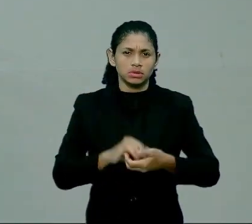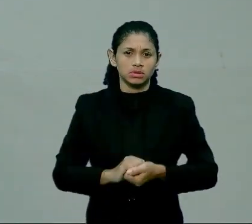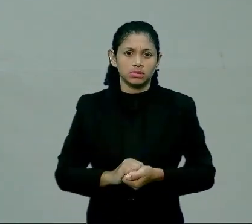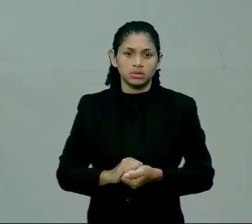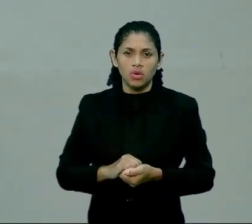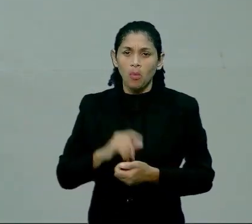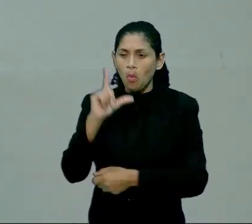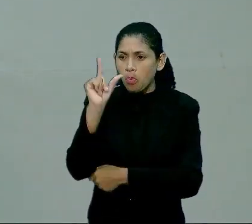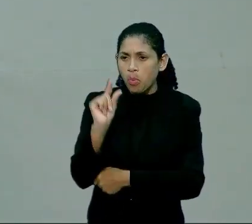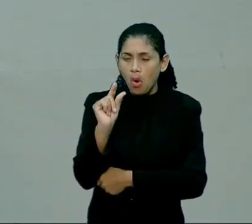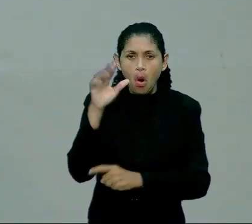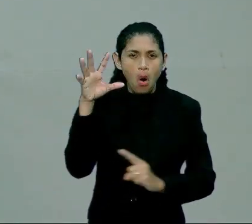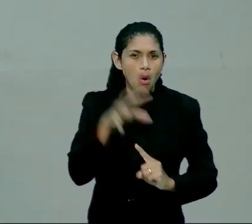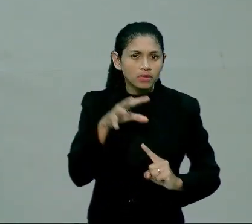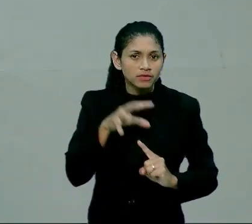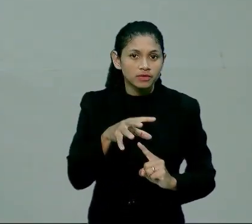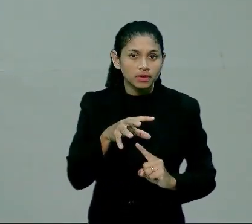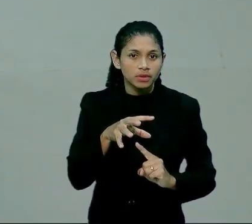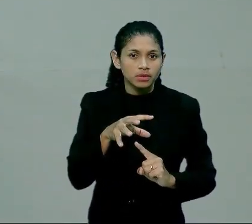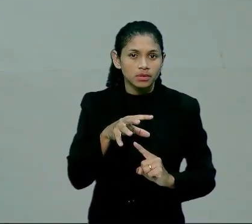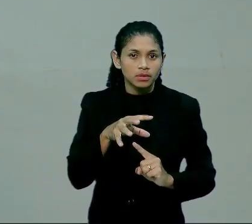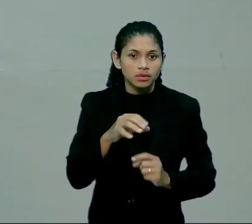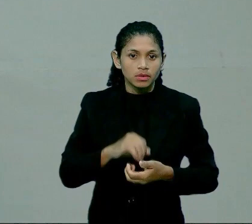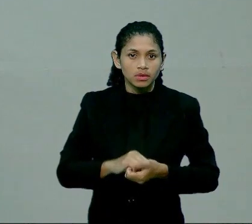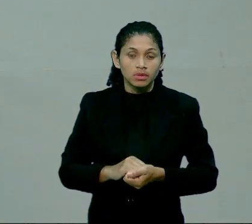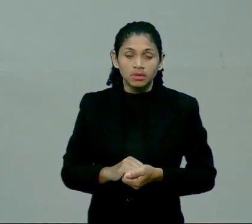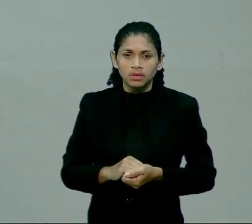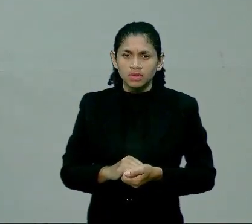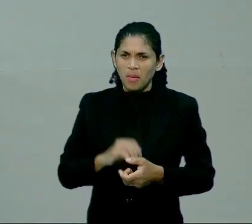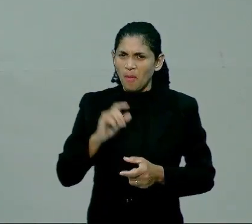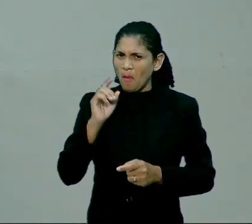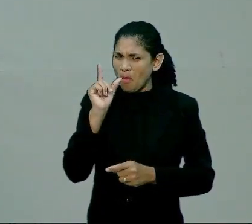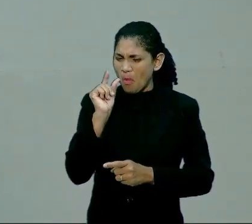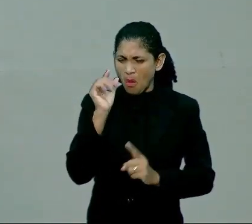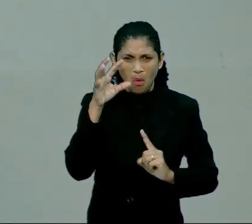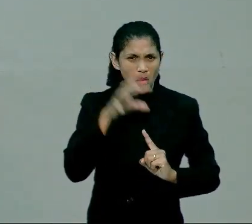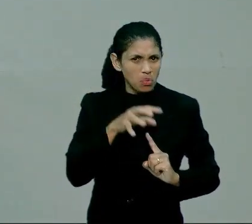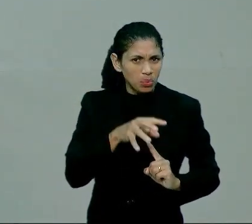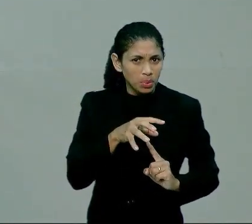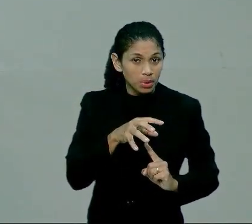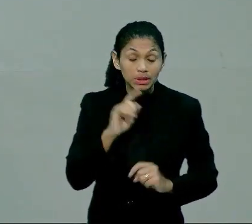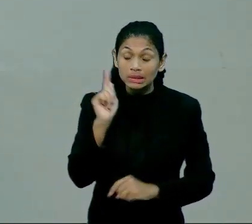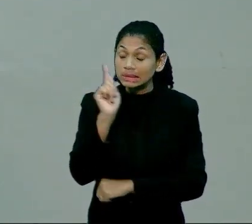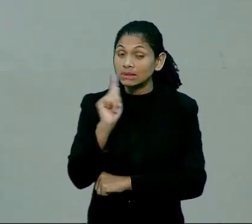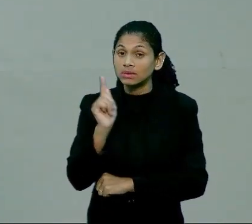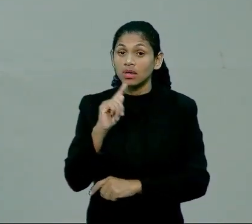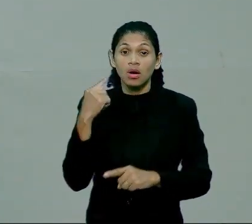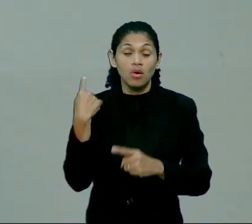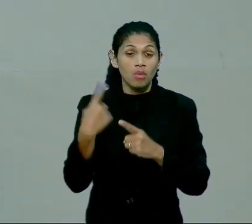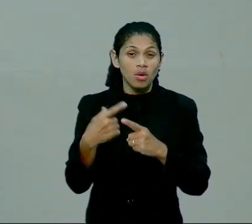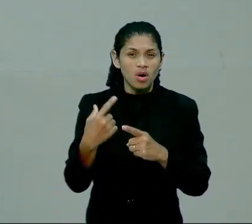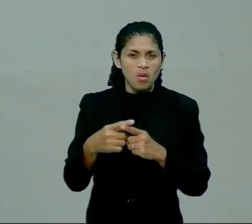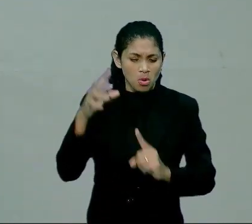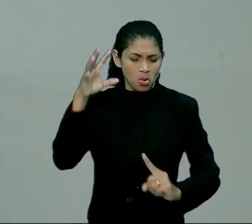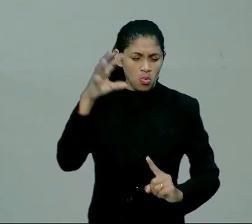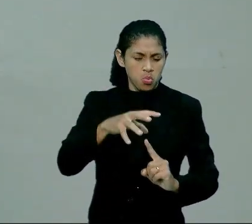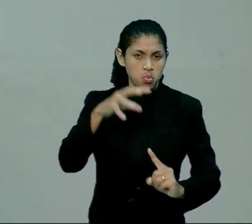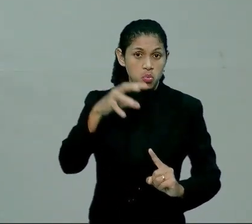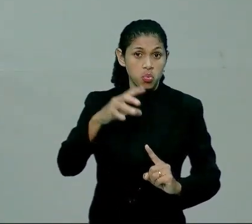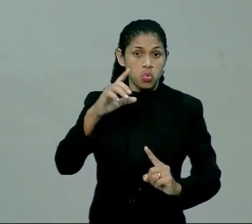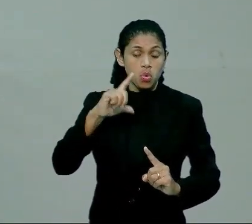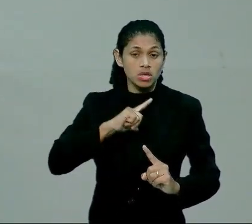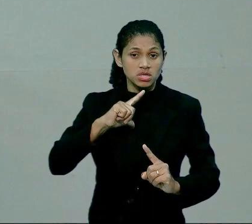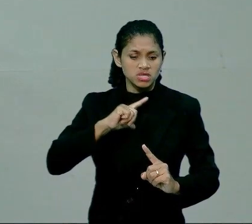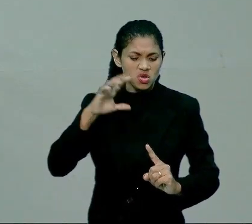influência? Influencer digital virou profissão, porque ele tem o objetivo de quê? Influenciar, induzir, direcionar a você